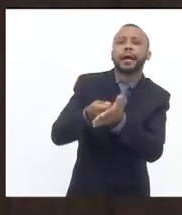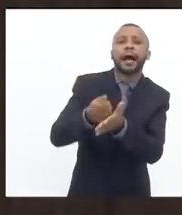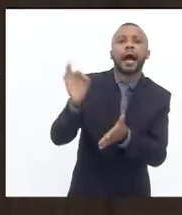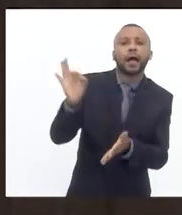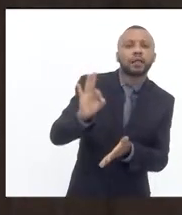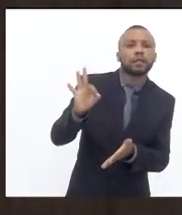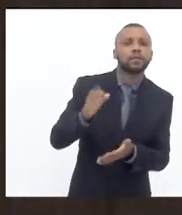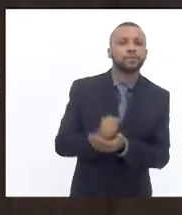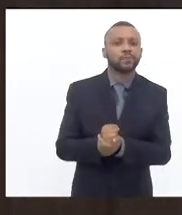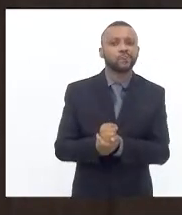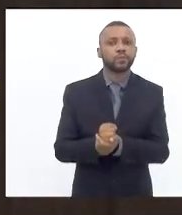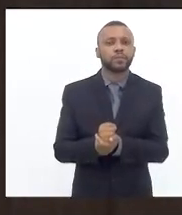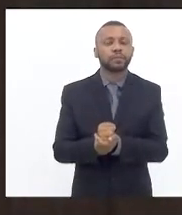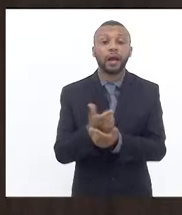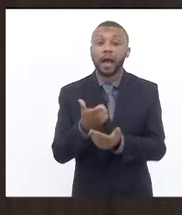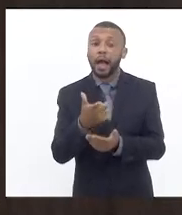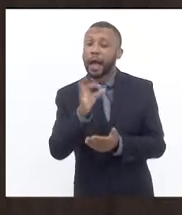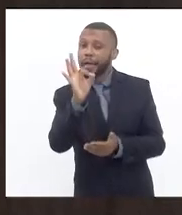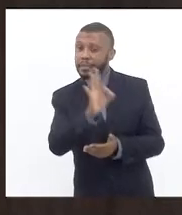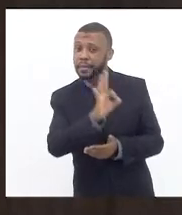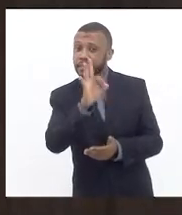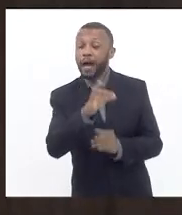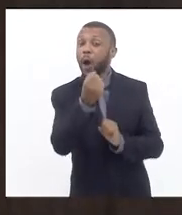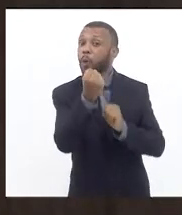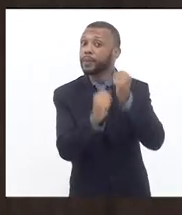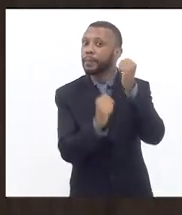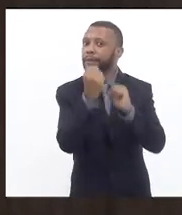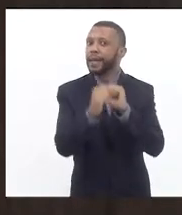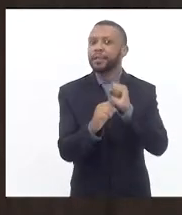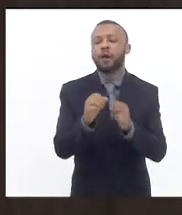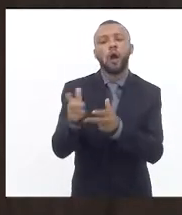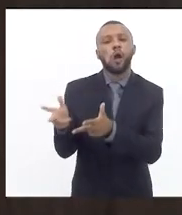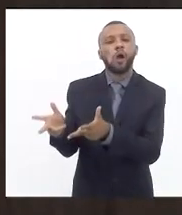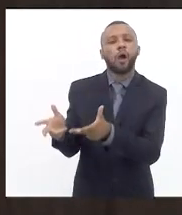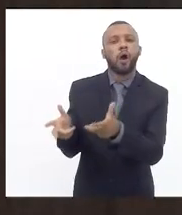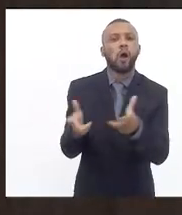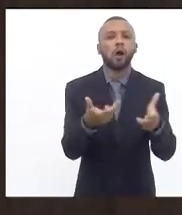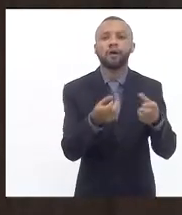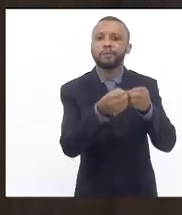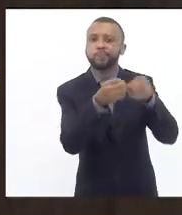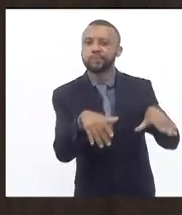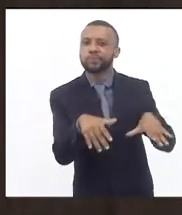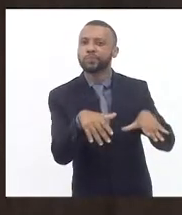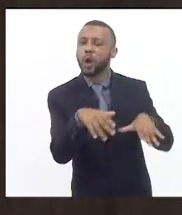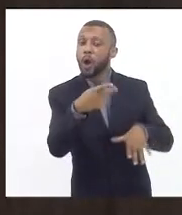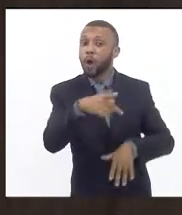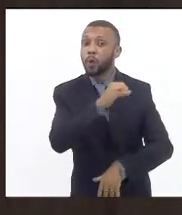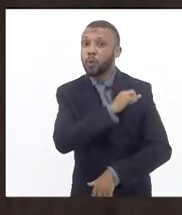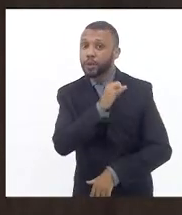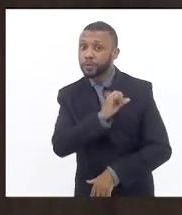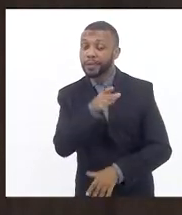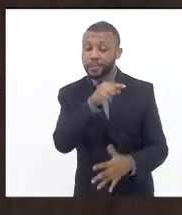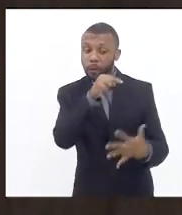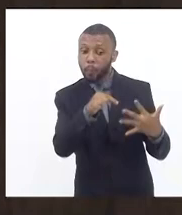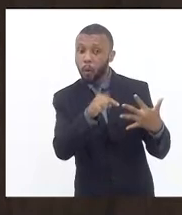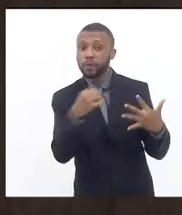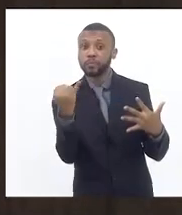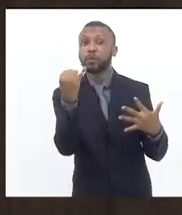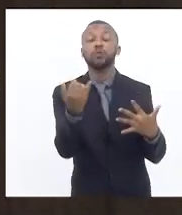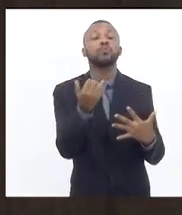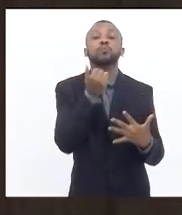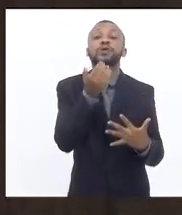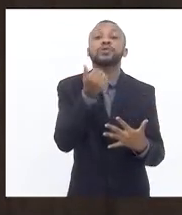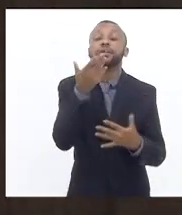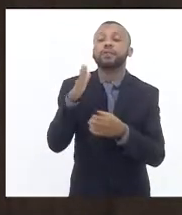taxar os empresários que destruíram essa estado Esse é o ponto é isso que a gente quer discutir não adianta